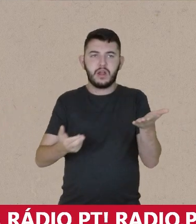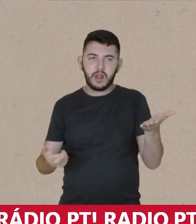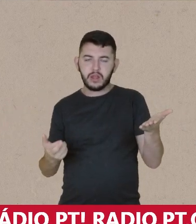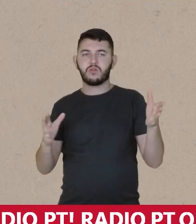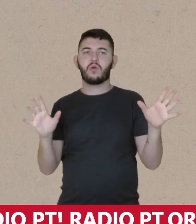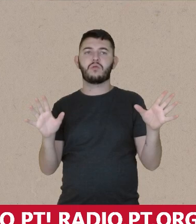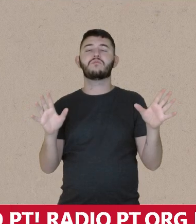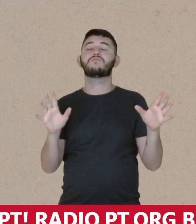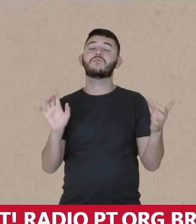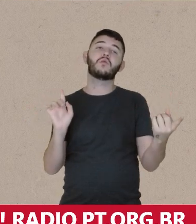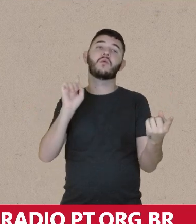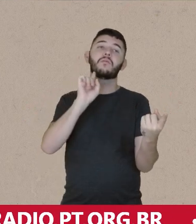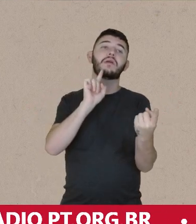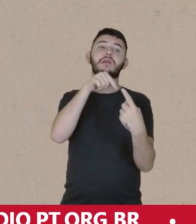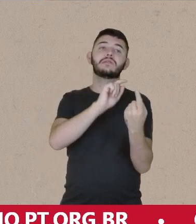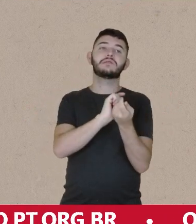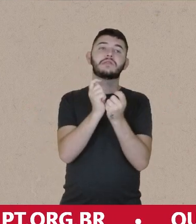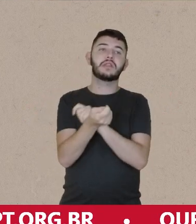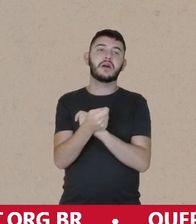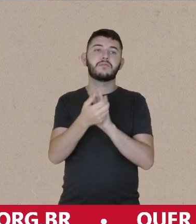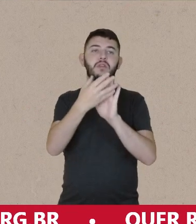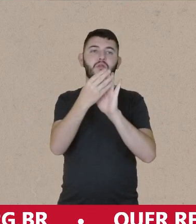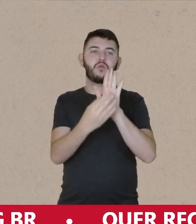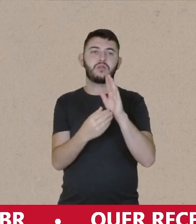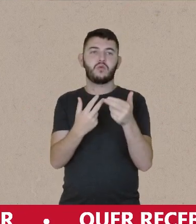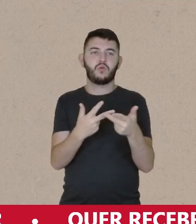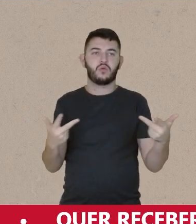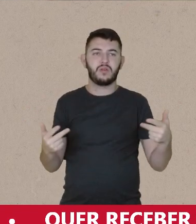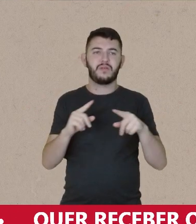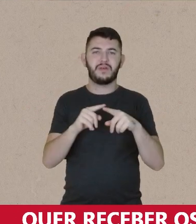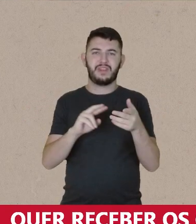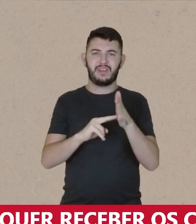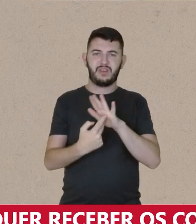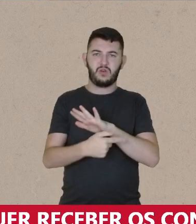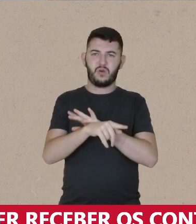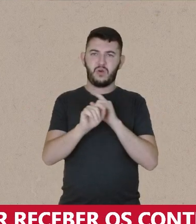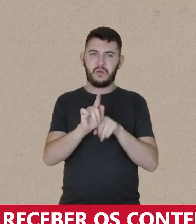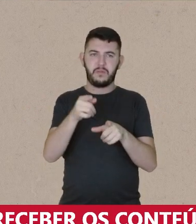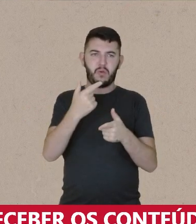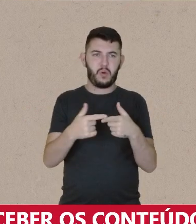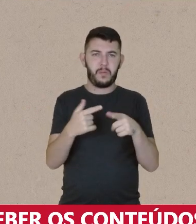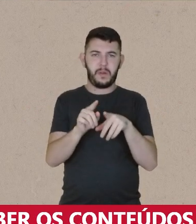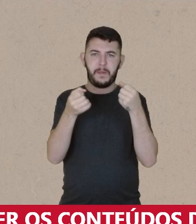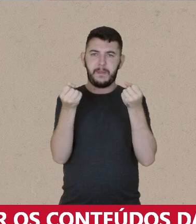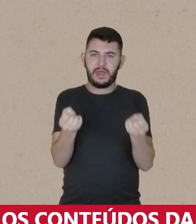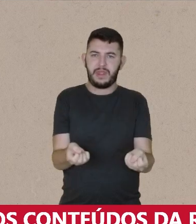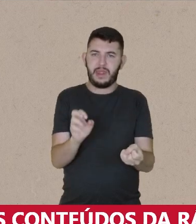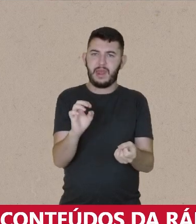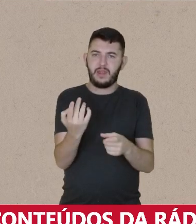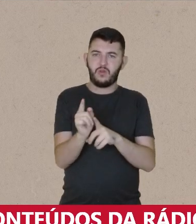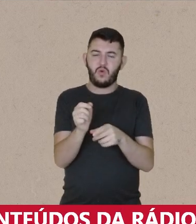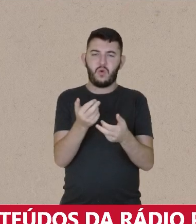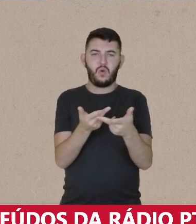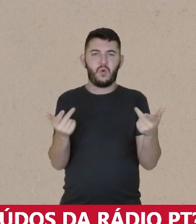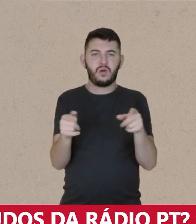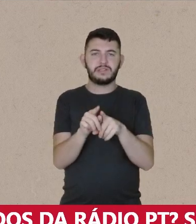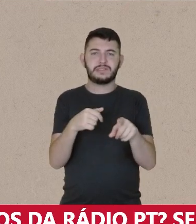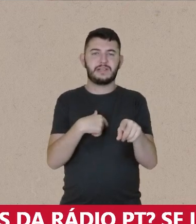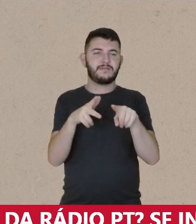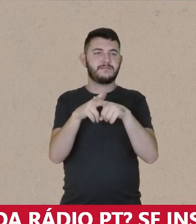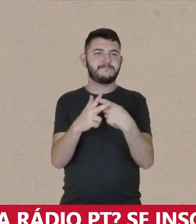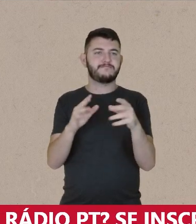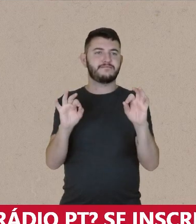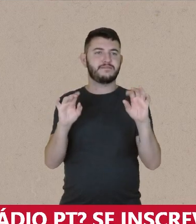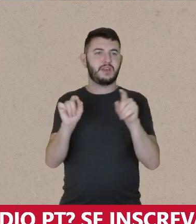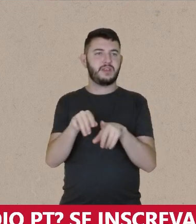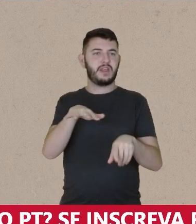para adaptação desse conteúdo. Mas não são grandes arestas, nem arestas irreparáveis do ponto de vista